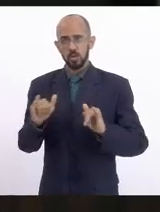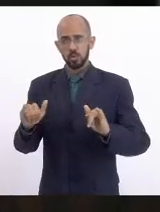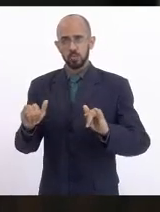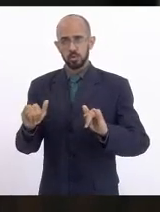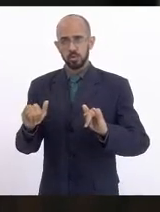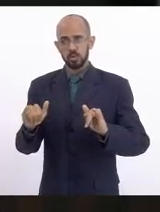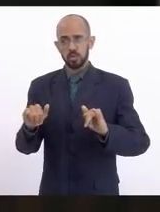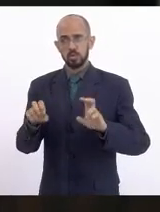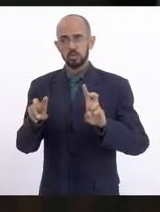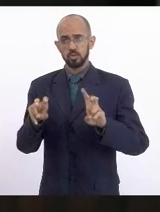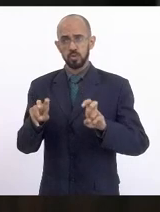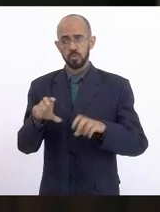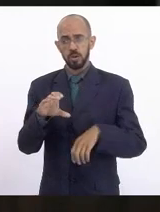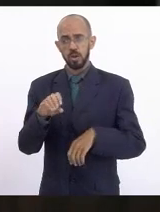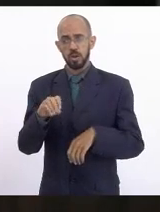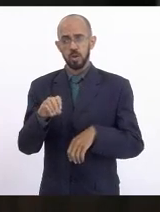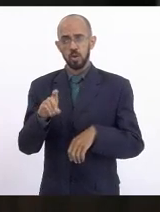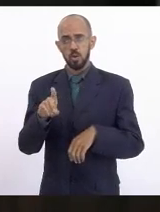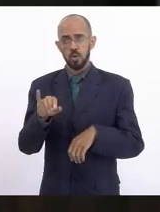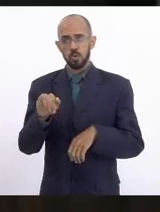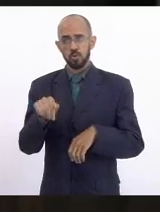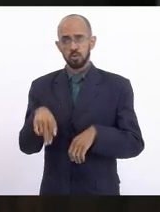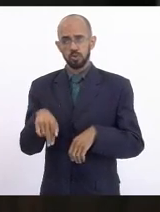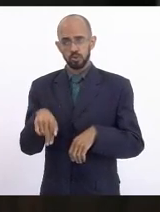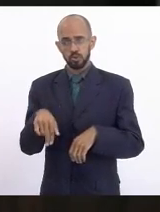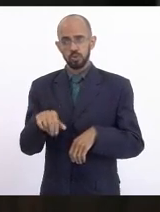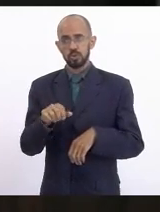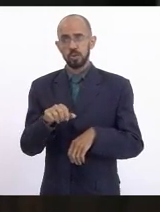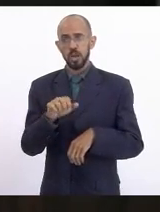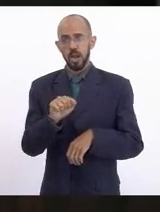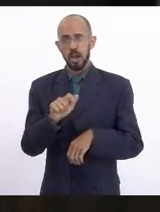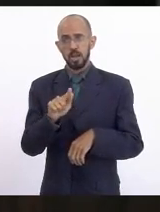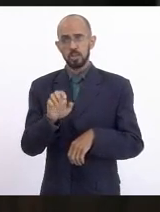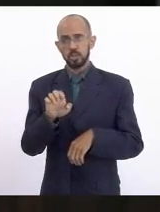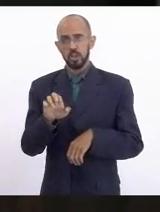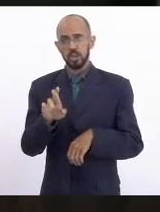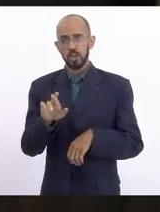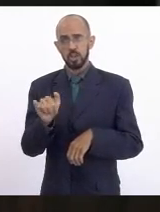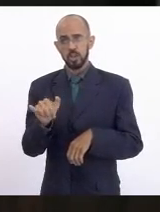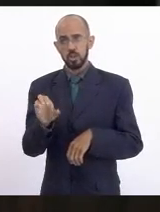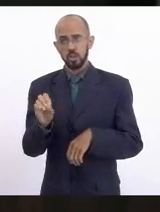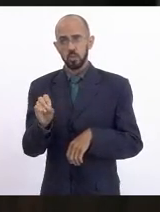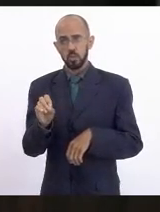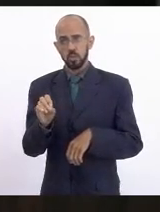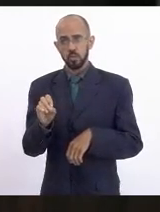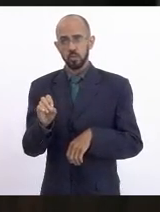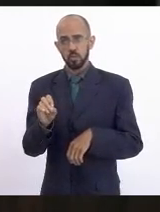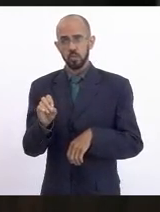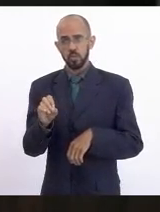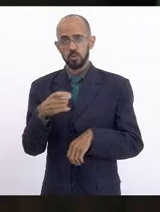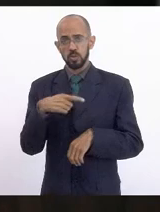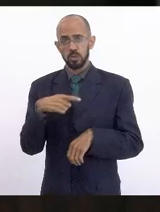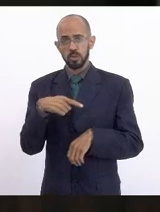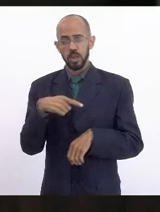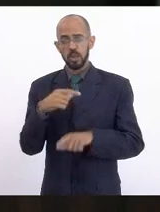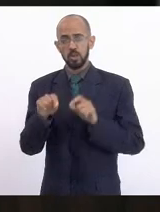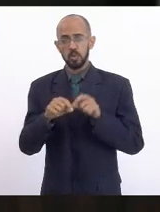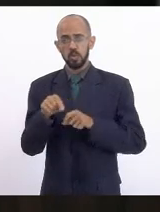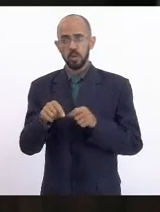a coaching em relação a gerry em relação a um buraco negro